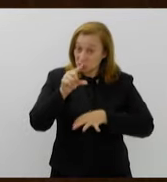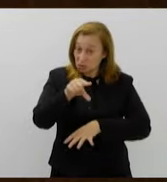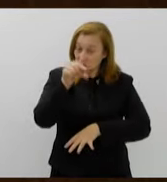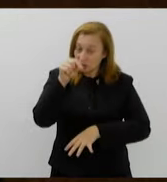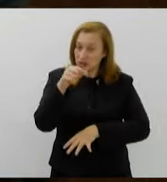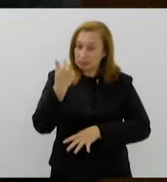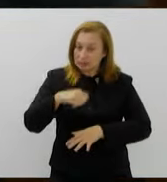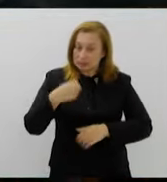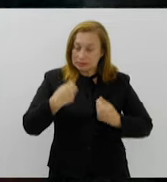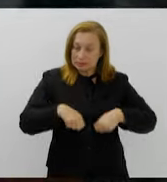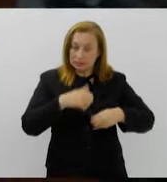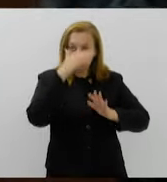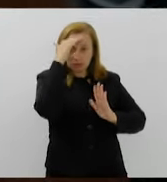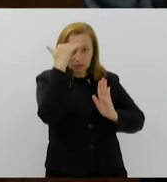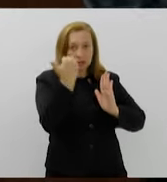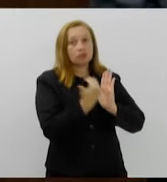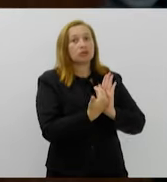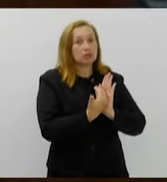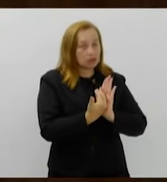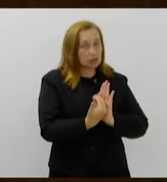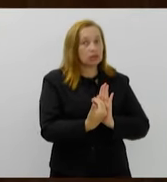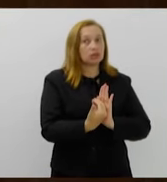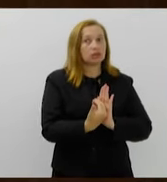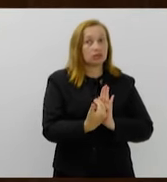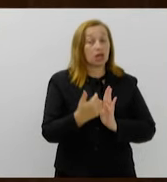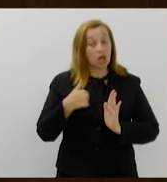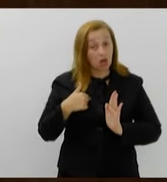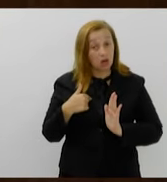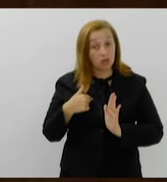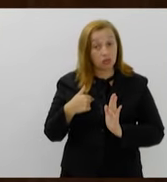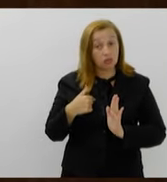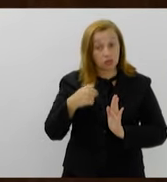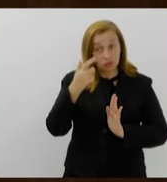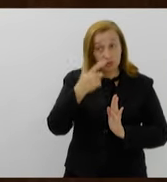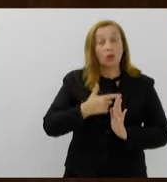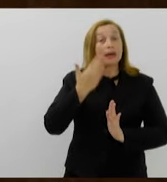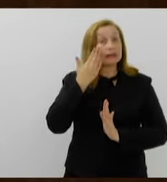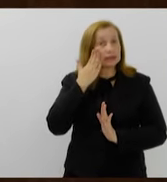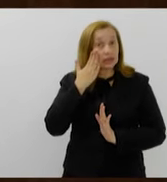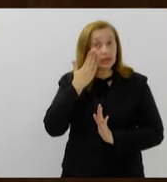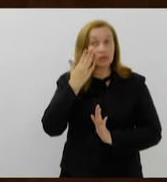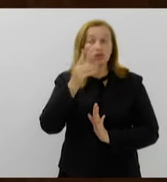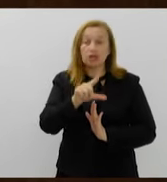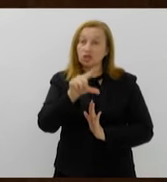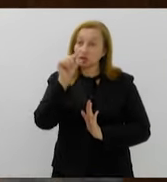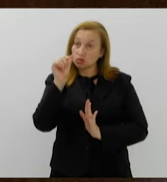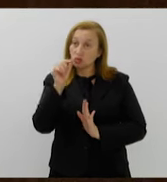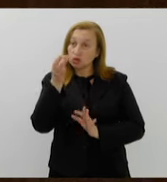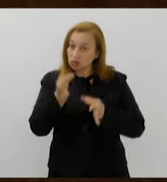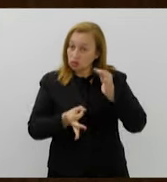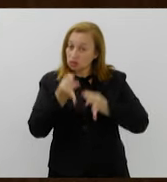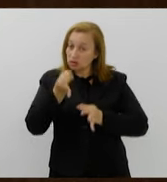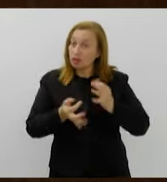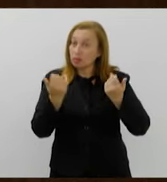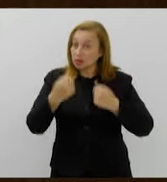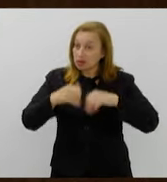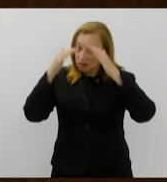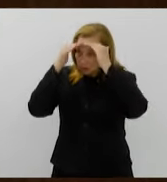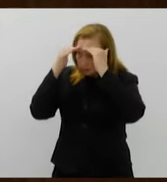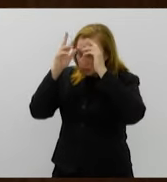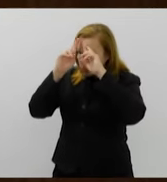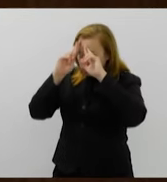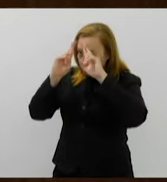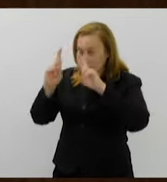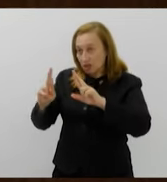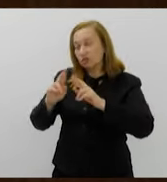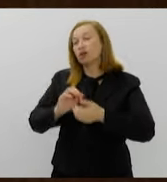respeitada e acatada e como legalista que sou entendo que a decisão ela precisa ser respeitada nós tivemos na última